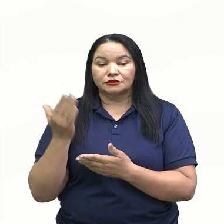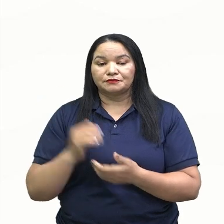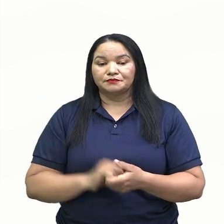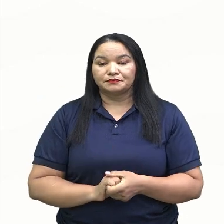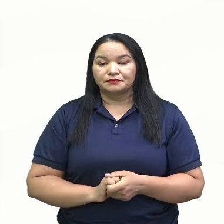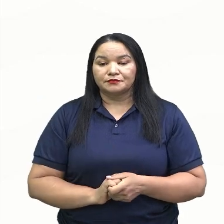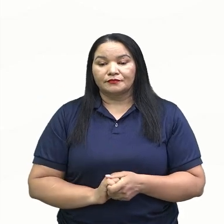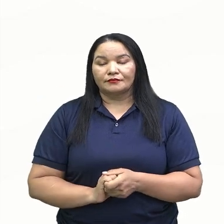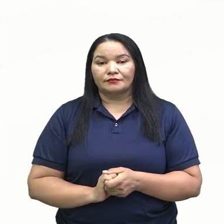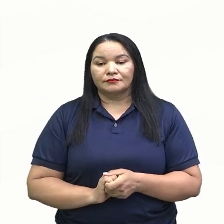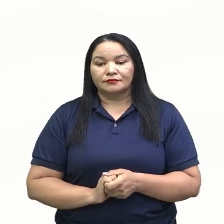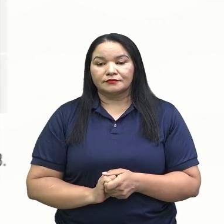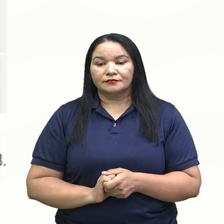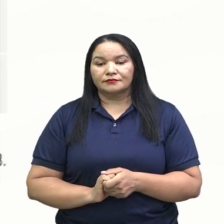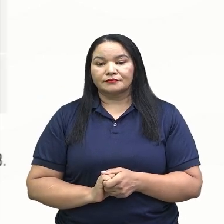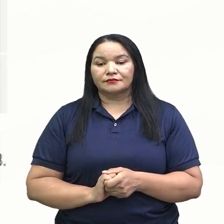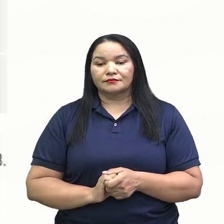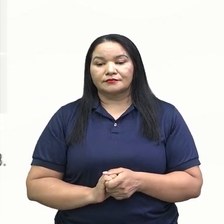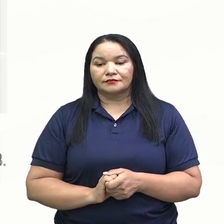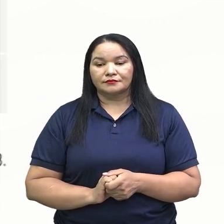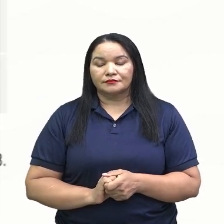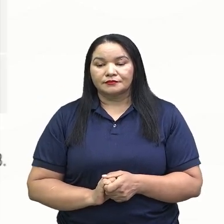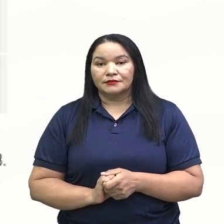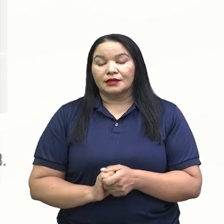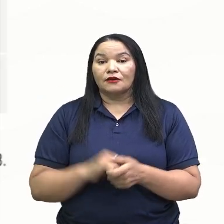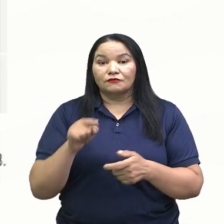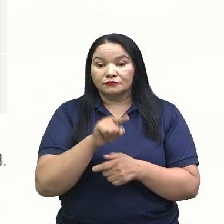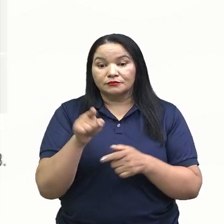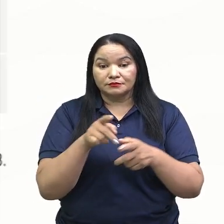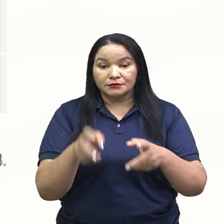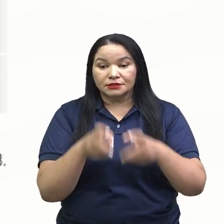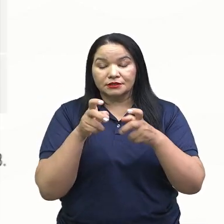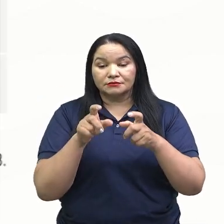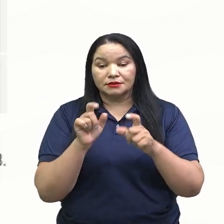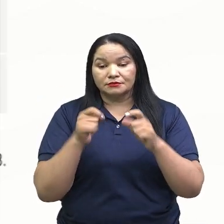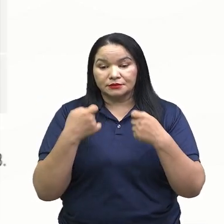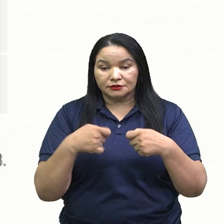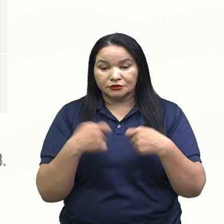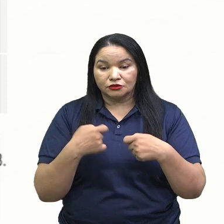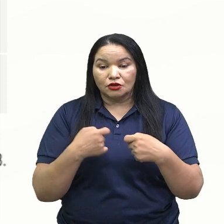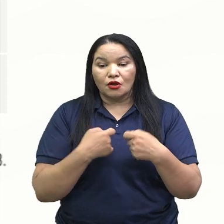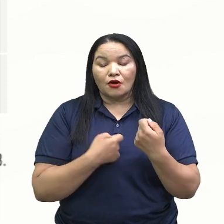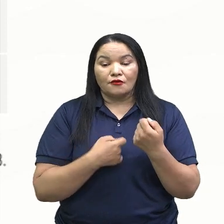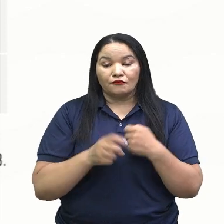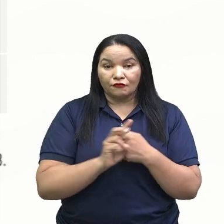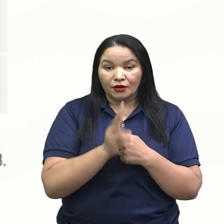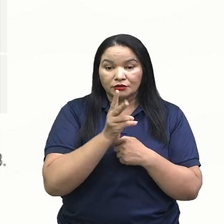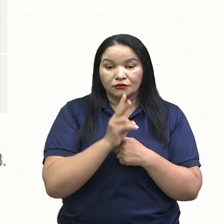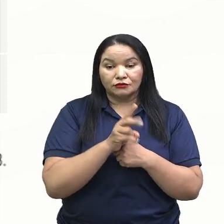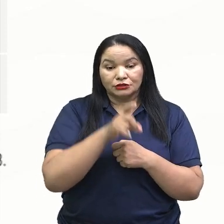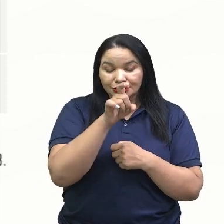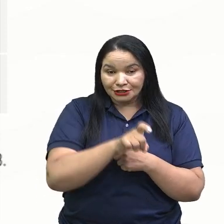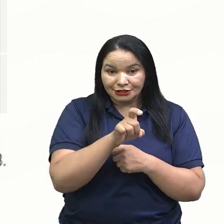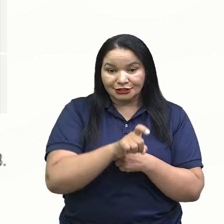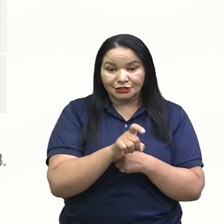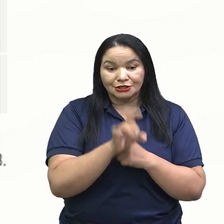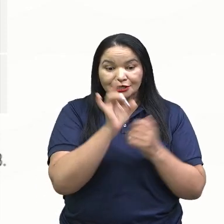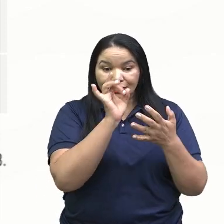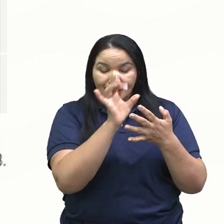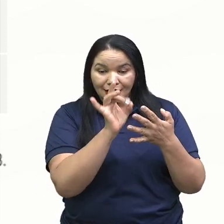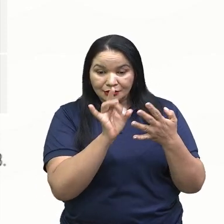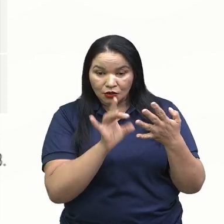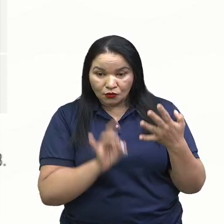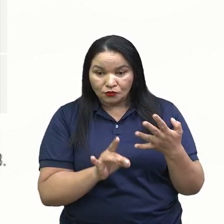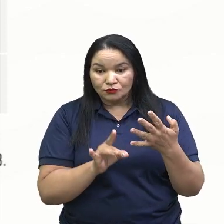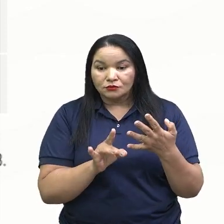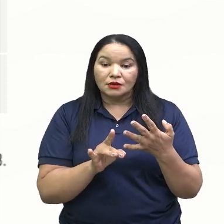tá? Voltando aqui rapidinho, o que é que eu quero que você perceba? Que cada valor de x